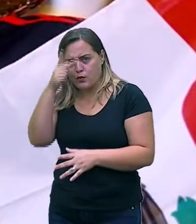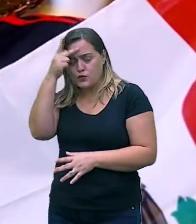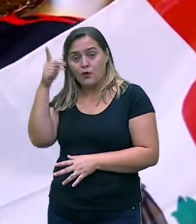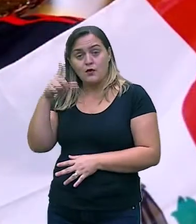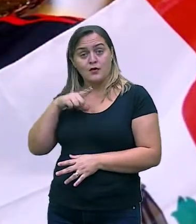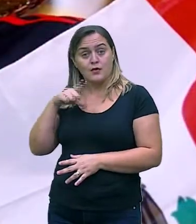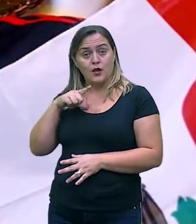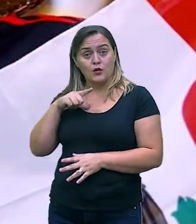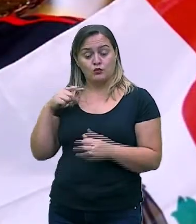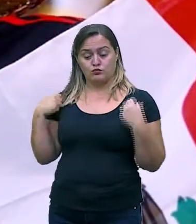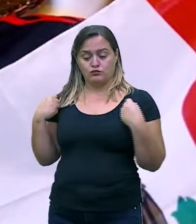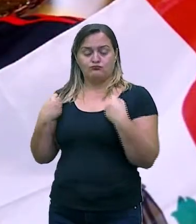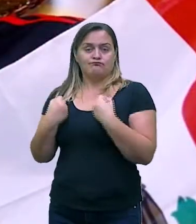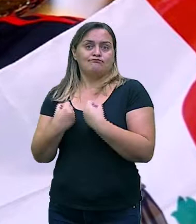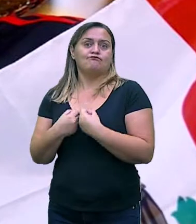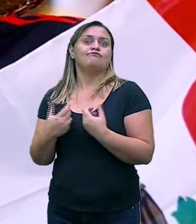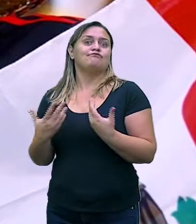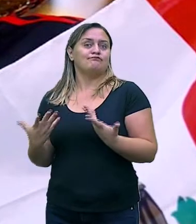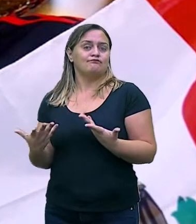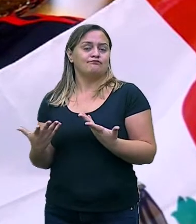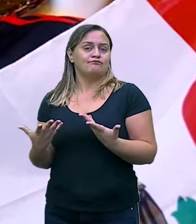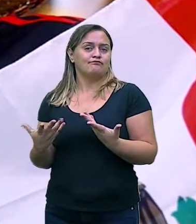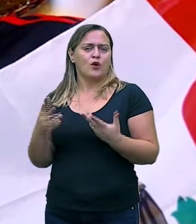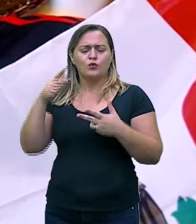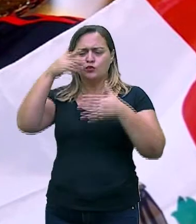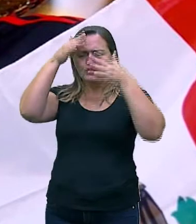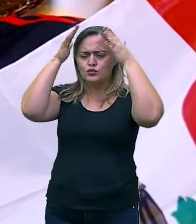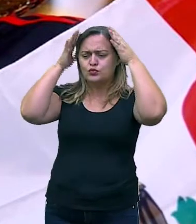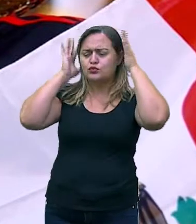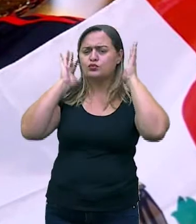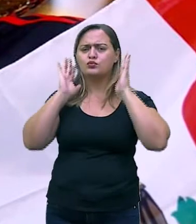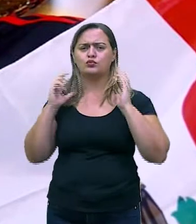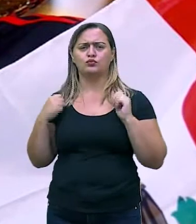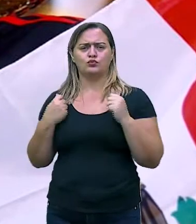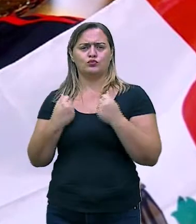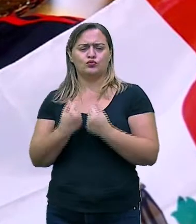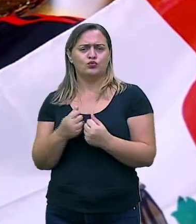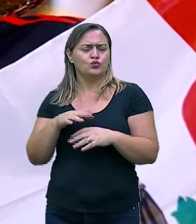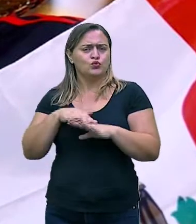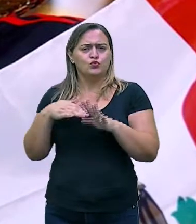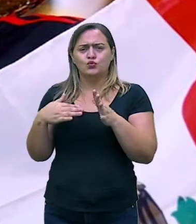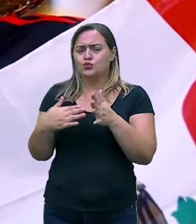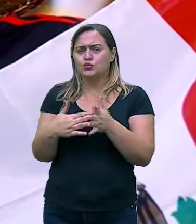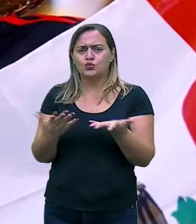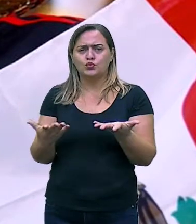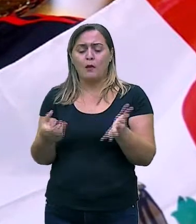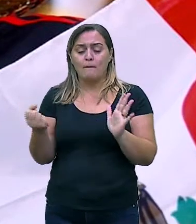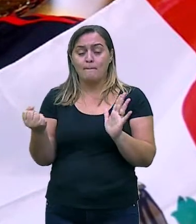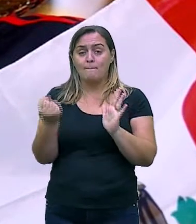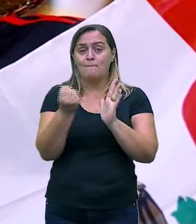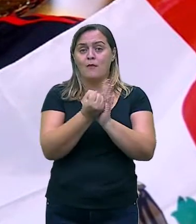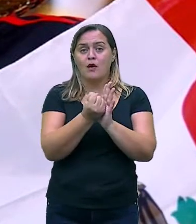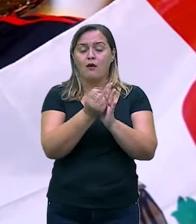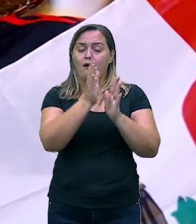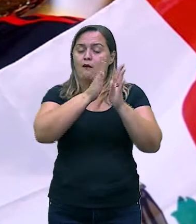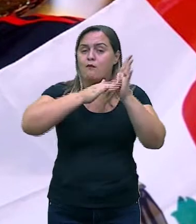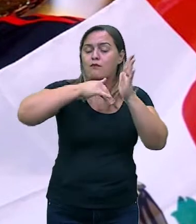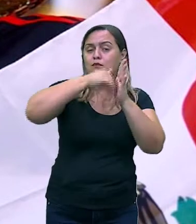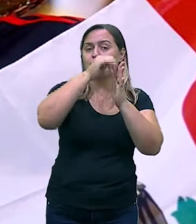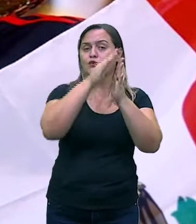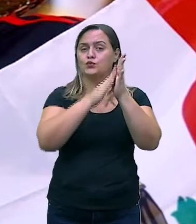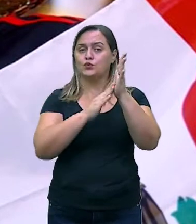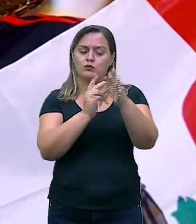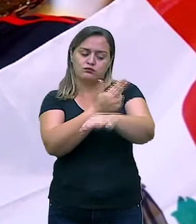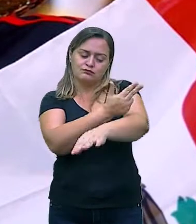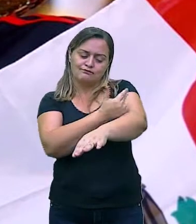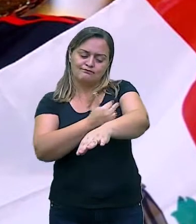se enfeitar. Em todas as culturas, as vestimentas, os adornos, as marcas de pintura ou até